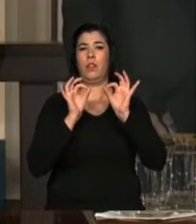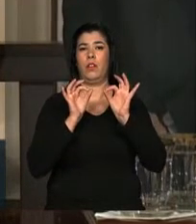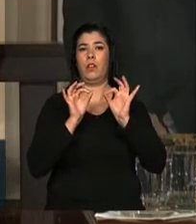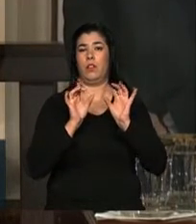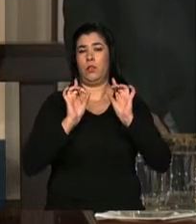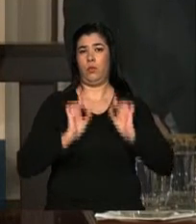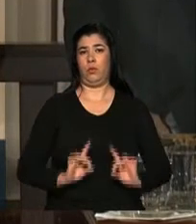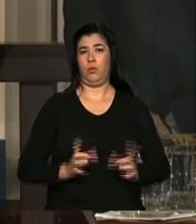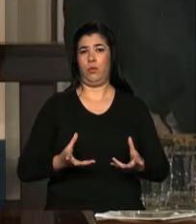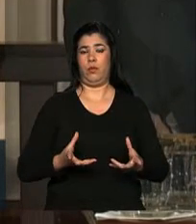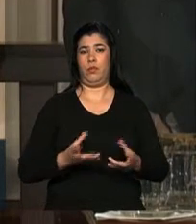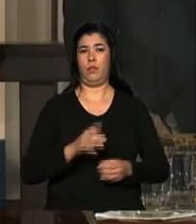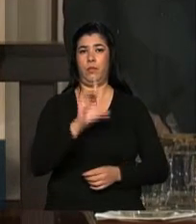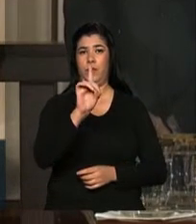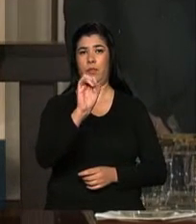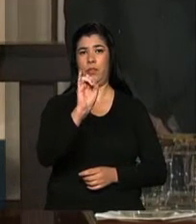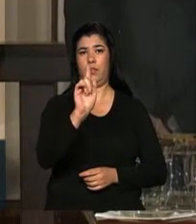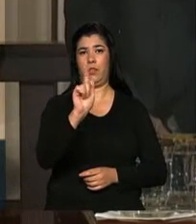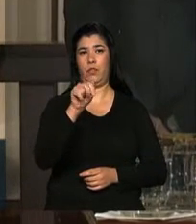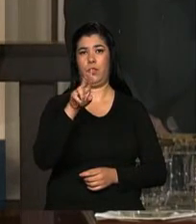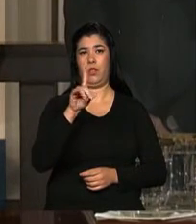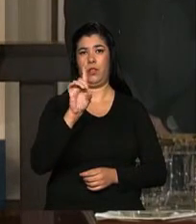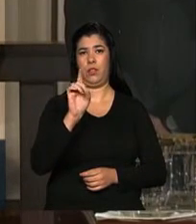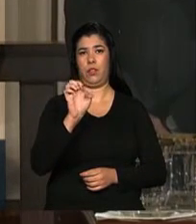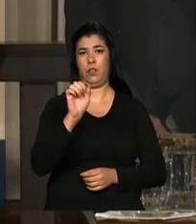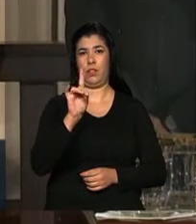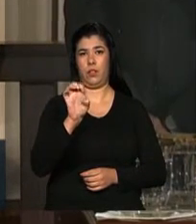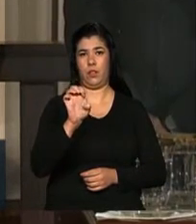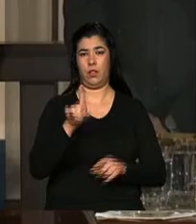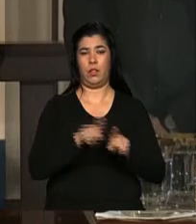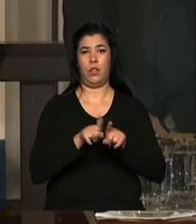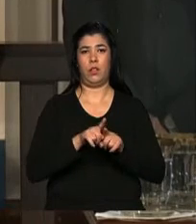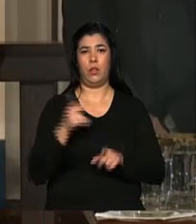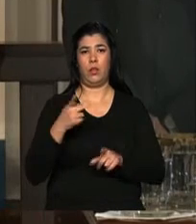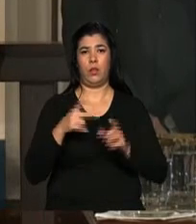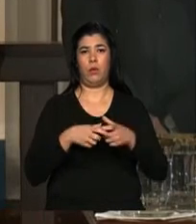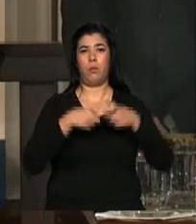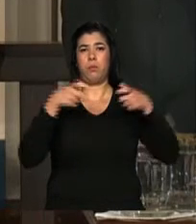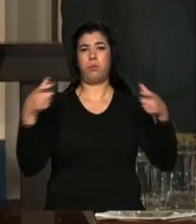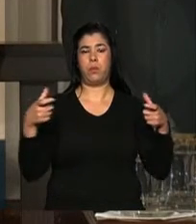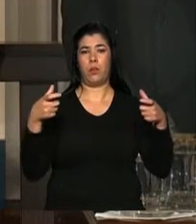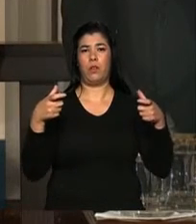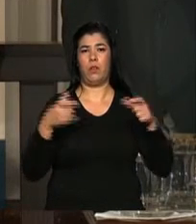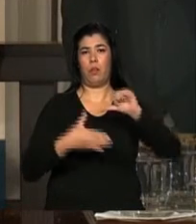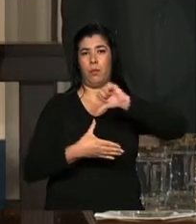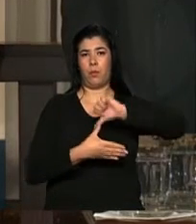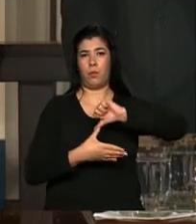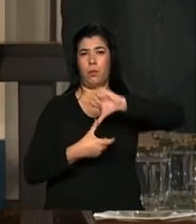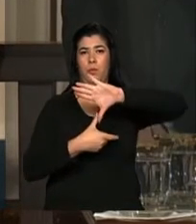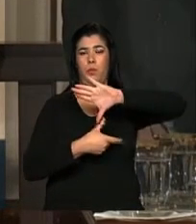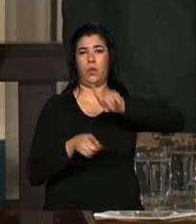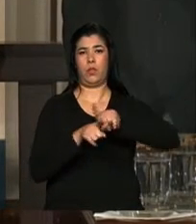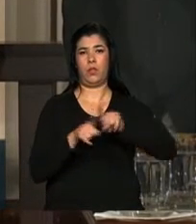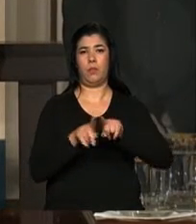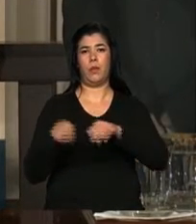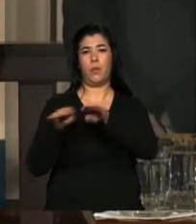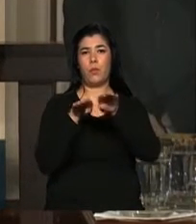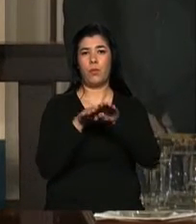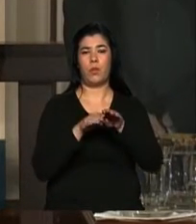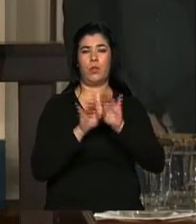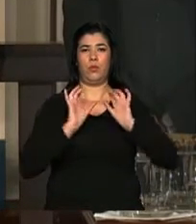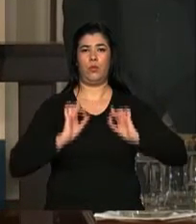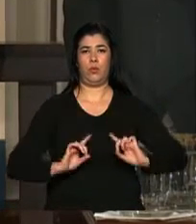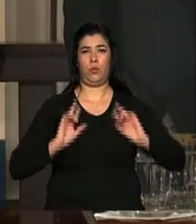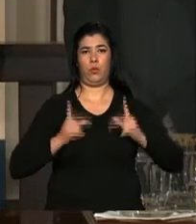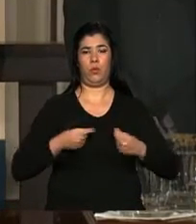maiores democracias no nosso hemisfério e temos muita coisa em comum: direitos humanos, proteção